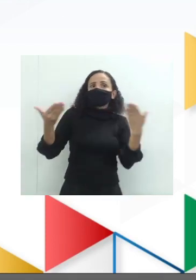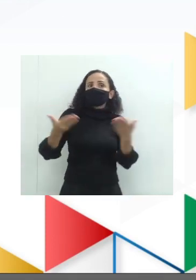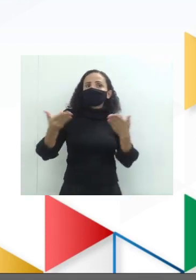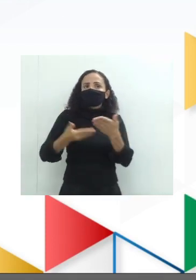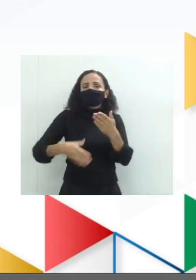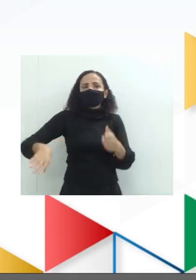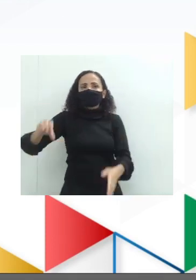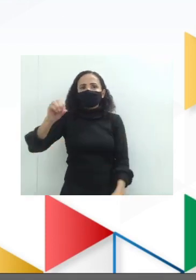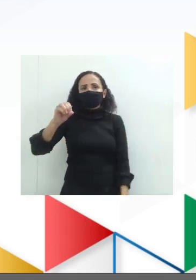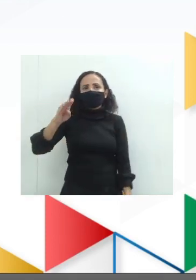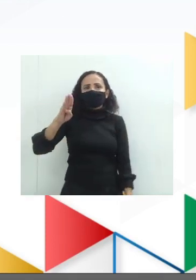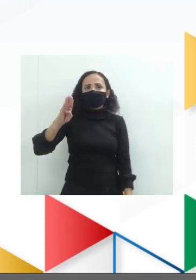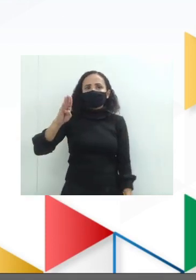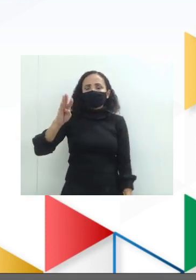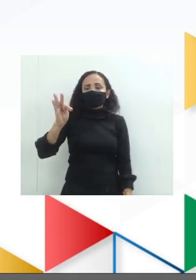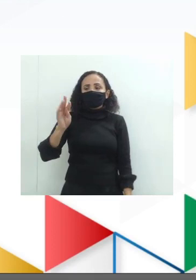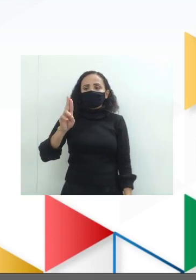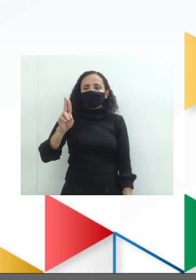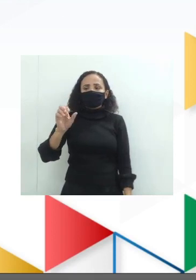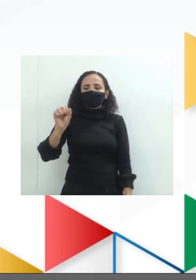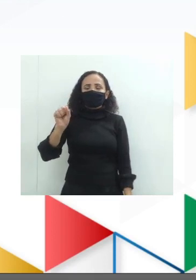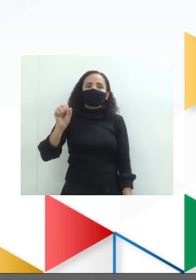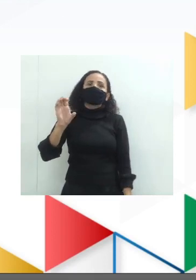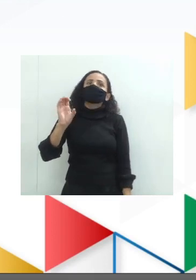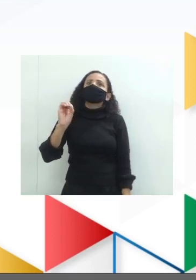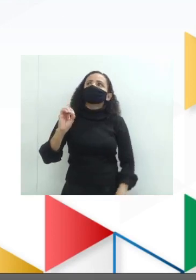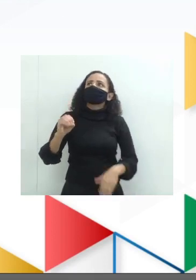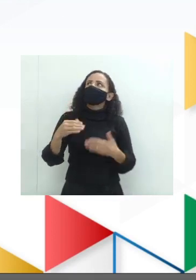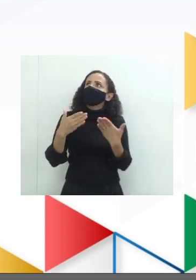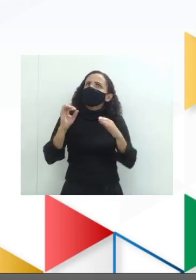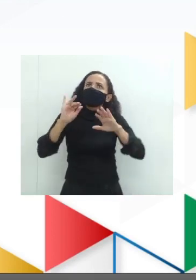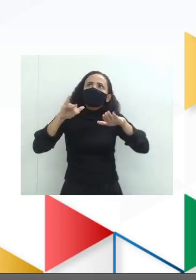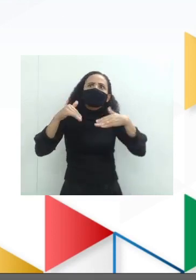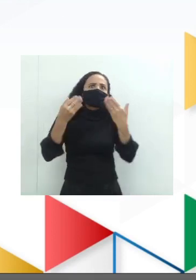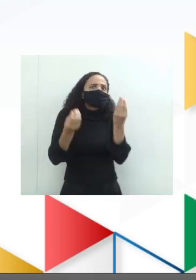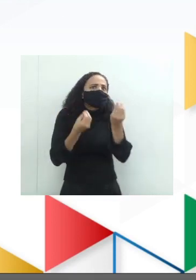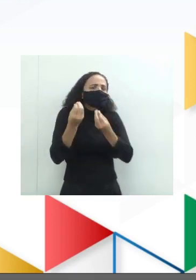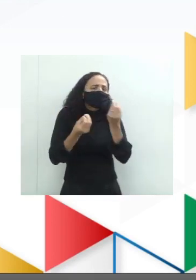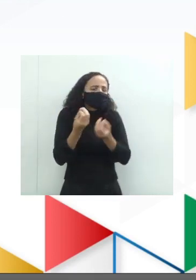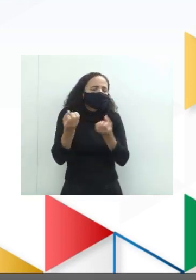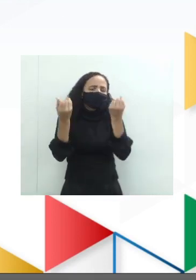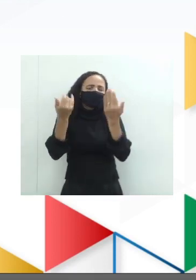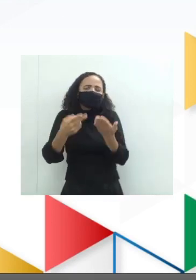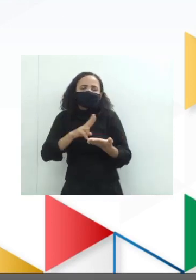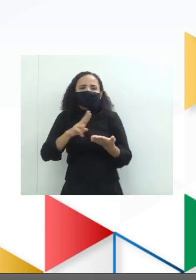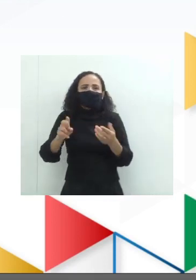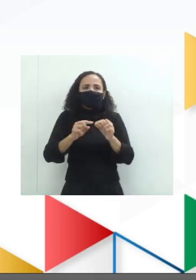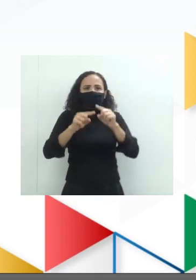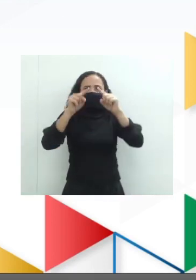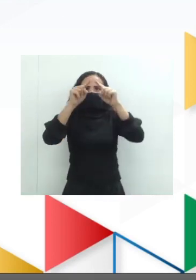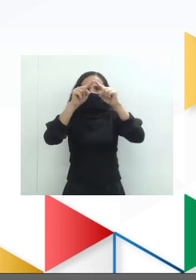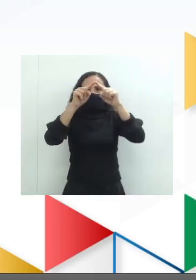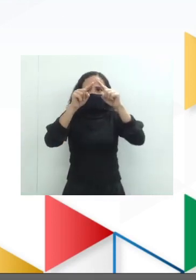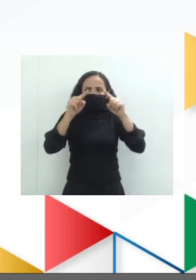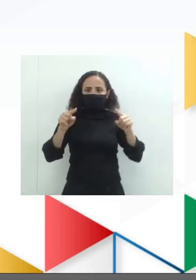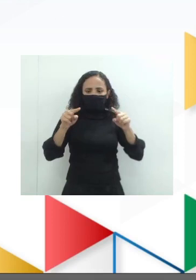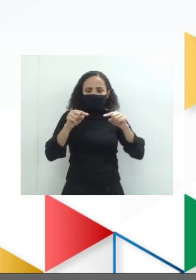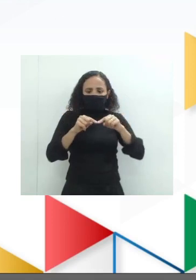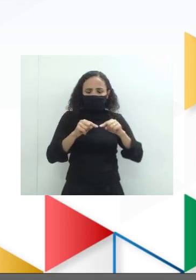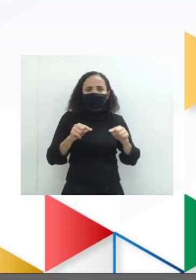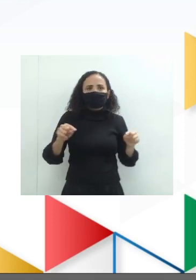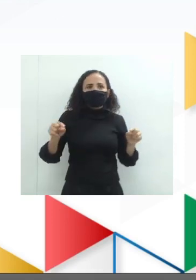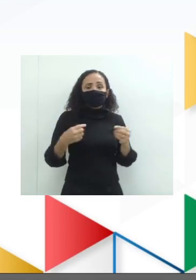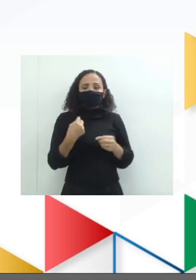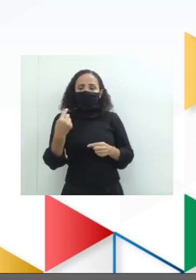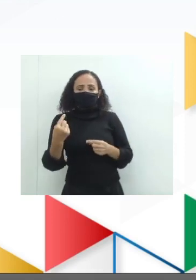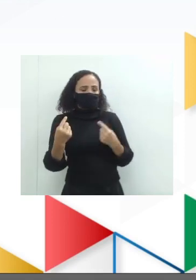para o triângulo obtusângulo. Que triângulo é esse? É um triângulo que tem um ângulo obtuso. Um dos seus